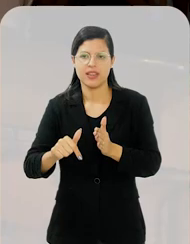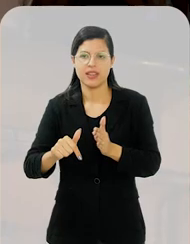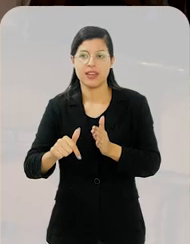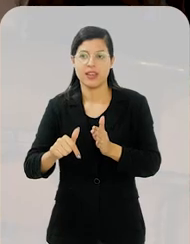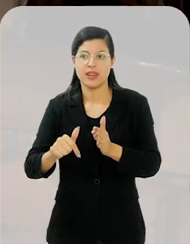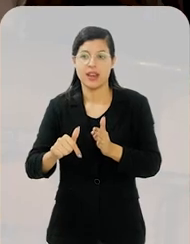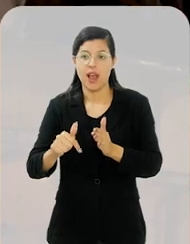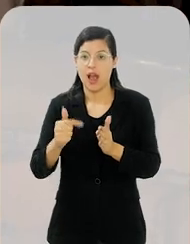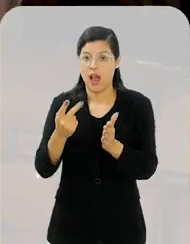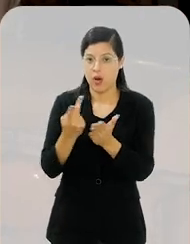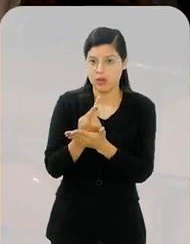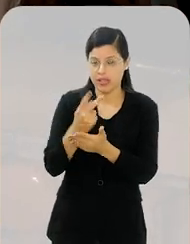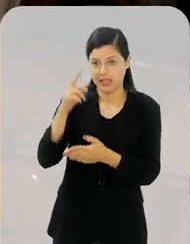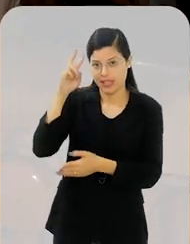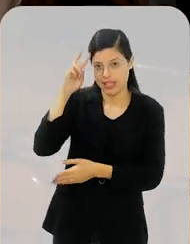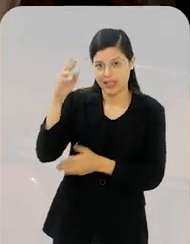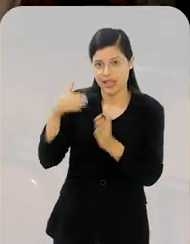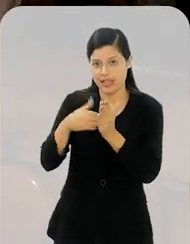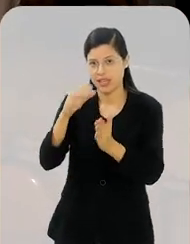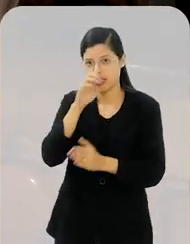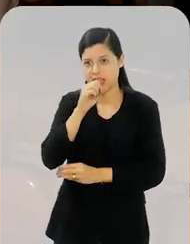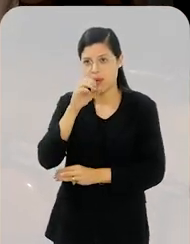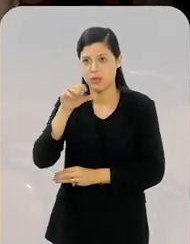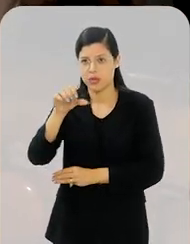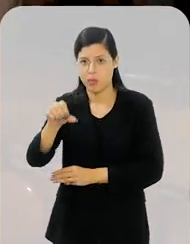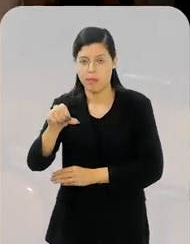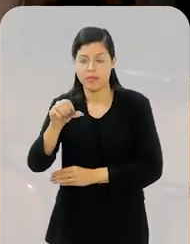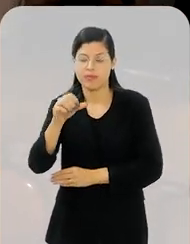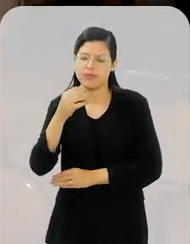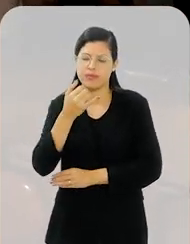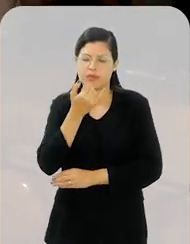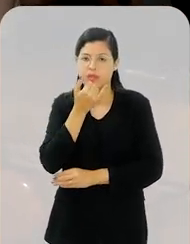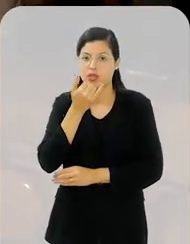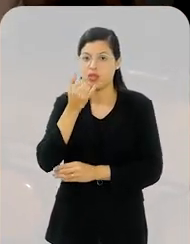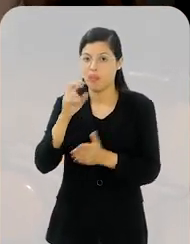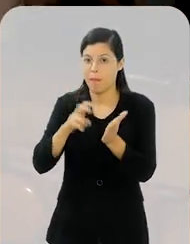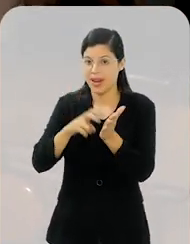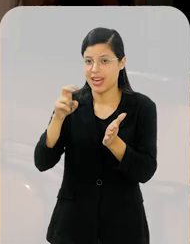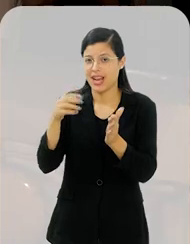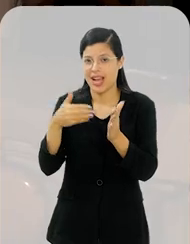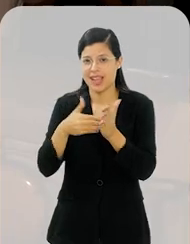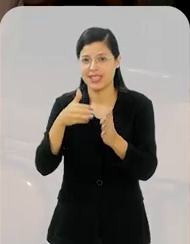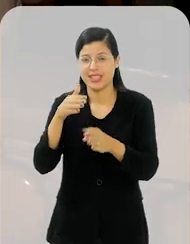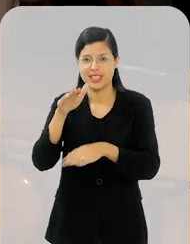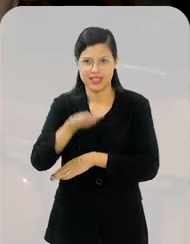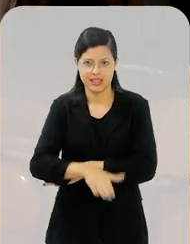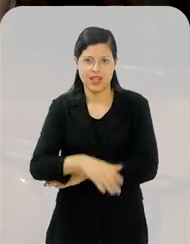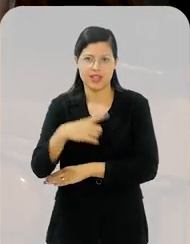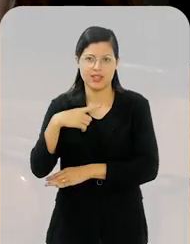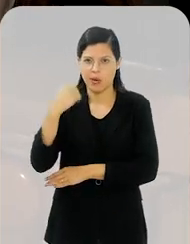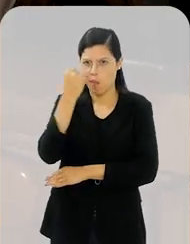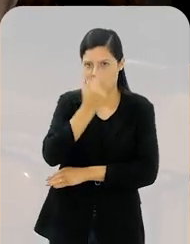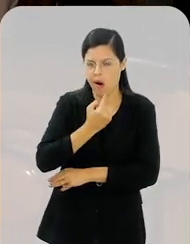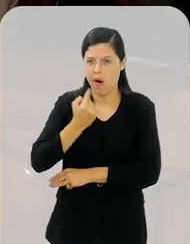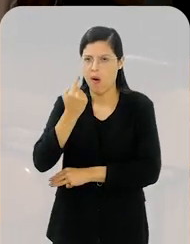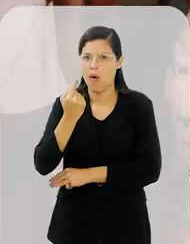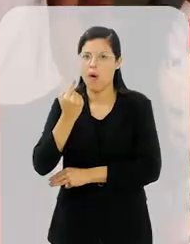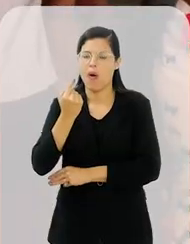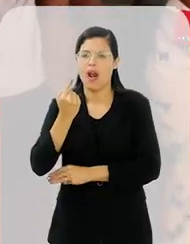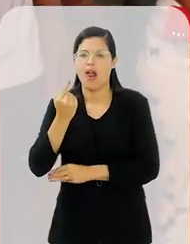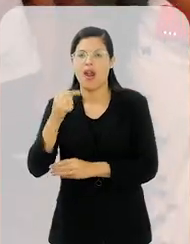do Teatro Municipal. Ela acontece de terça a sábado, de manhã e de tarde, e tem 1 hora de